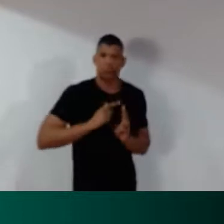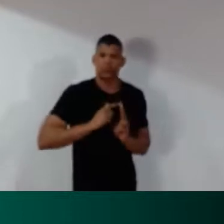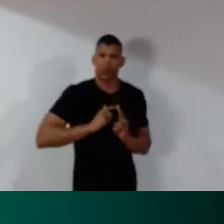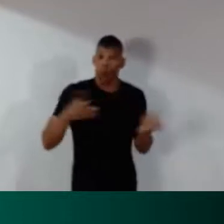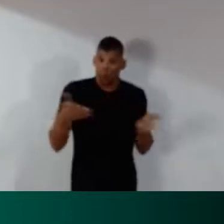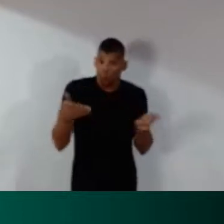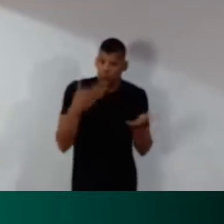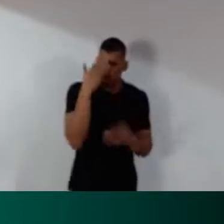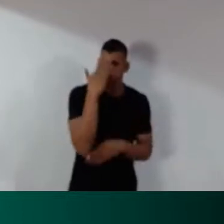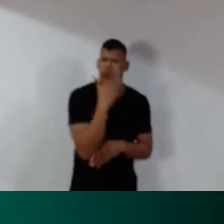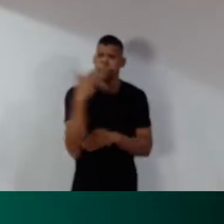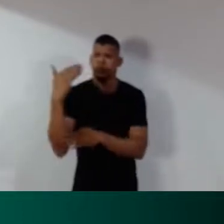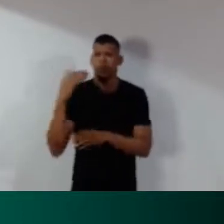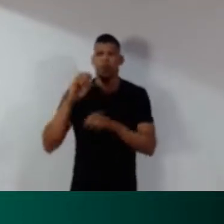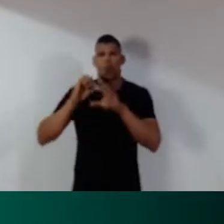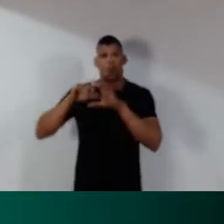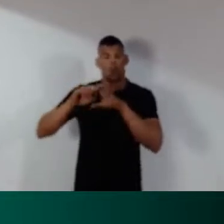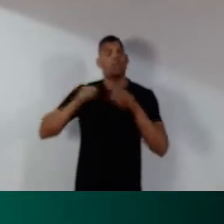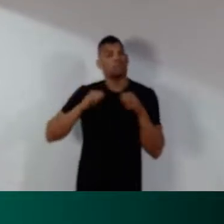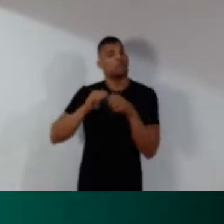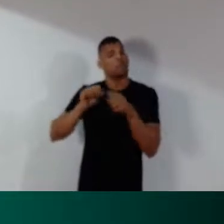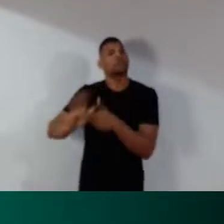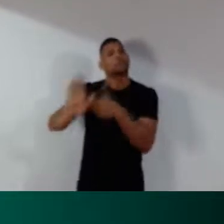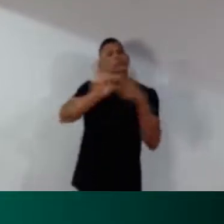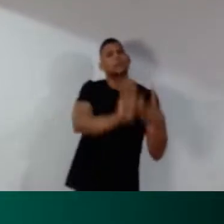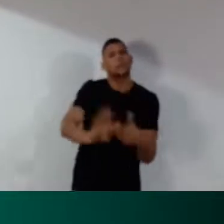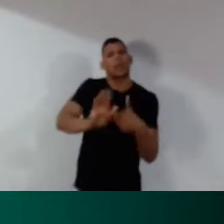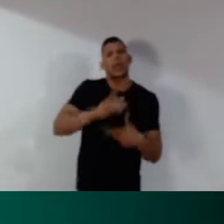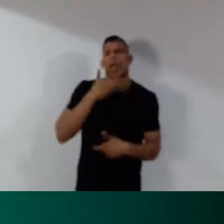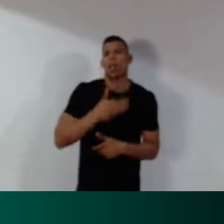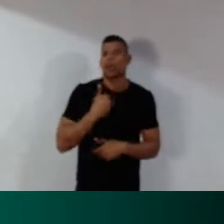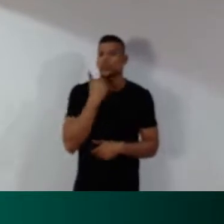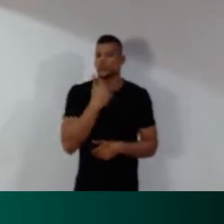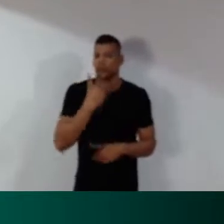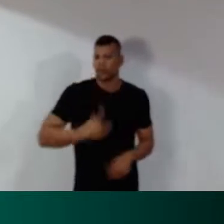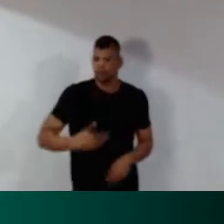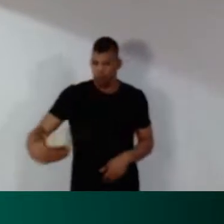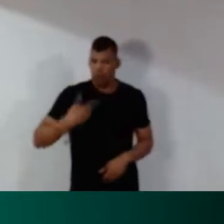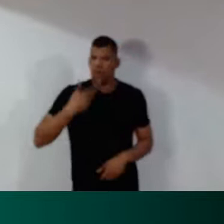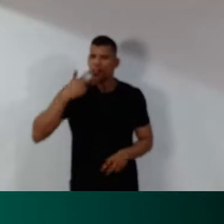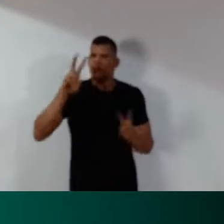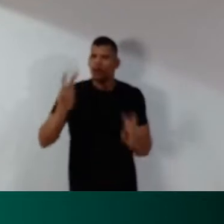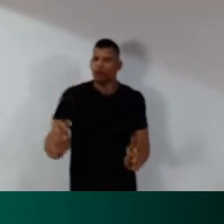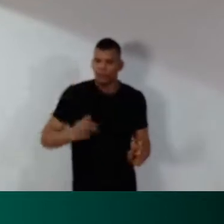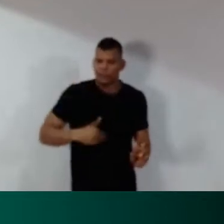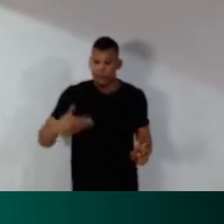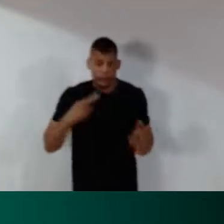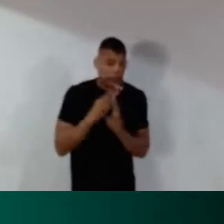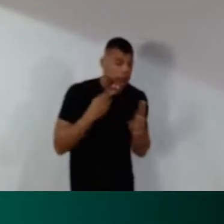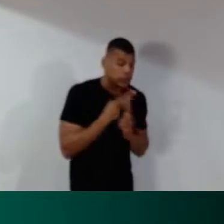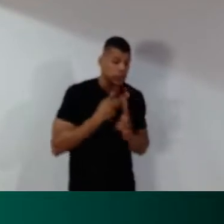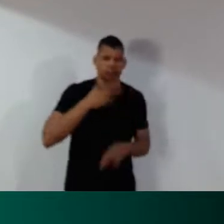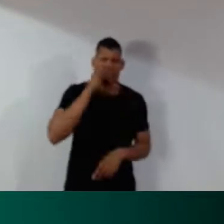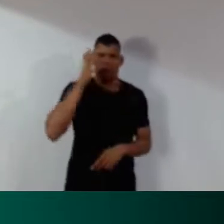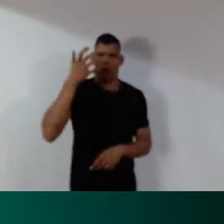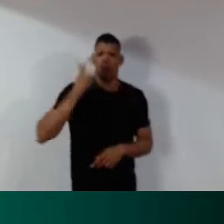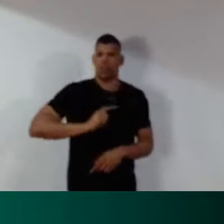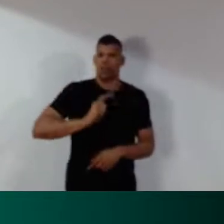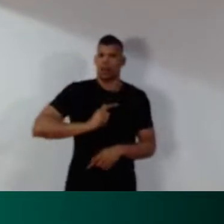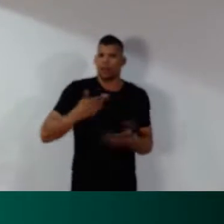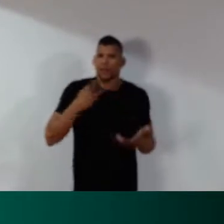todo mundo conhece que a Globo faz propaganda inclusive no Natal sem fome sobre Oi e a gente